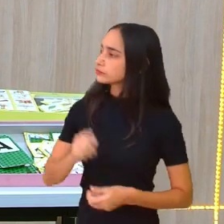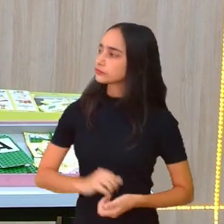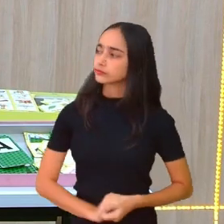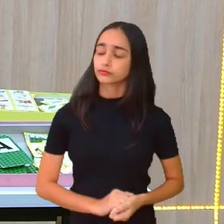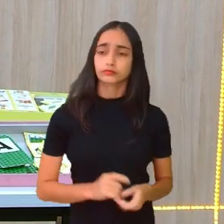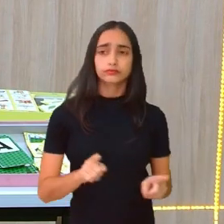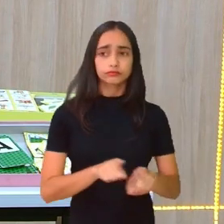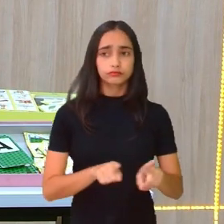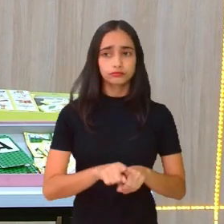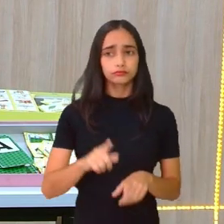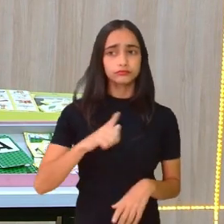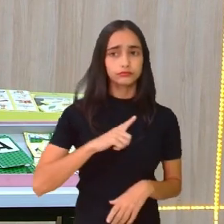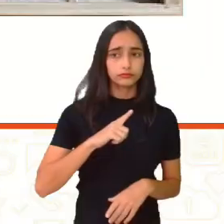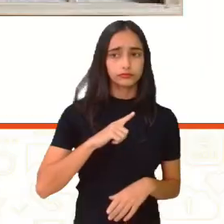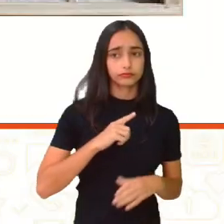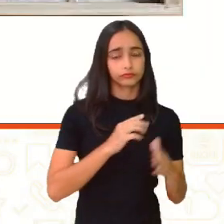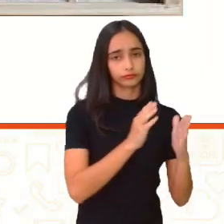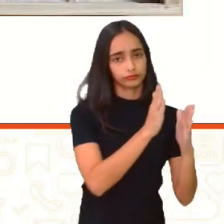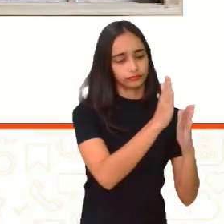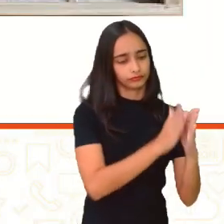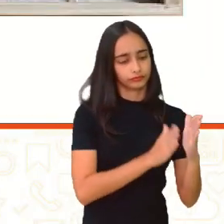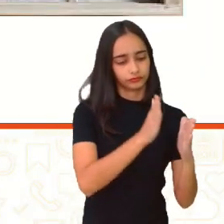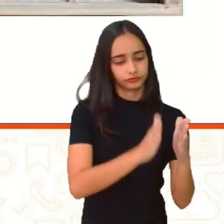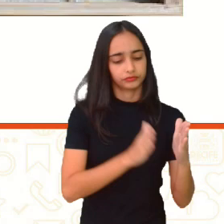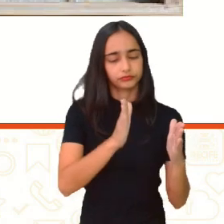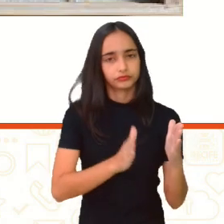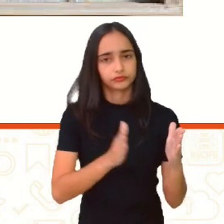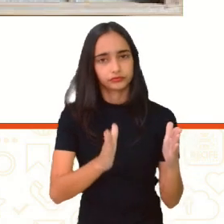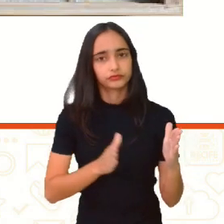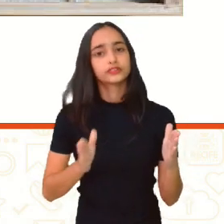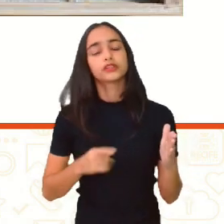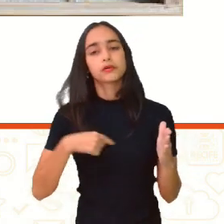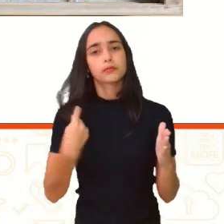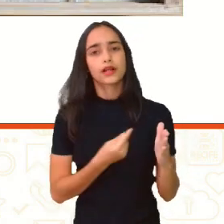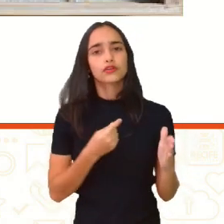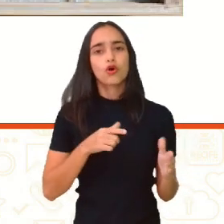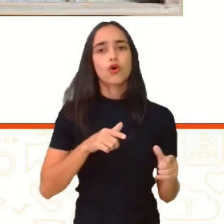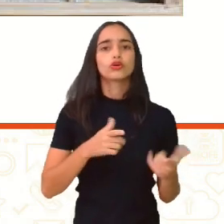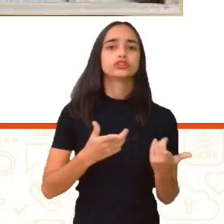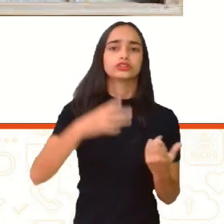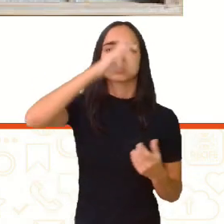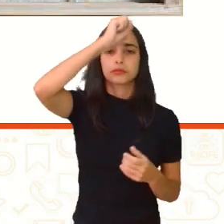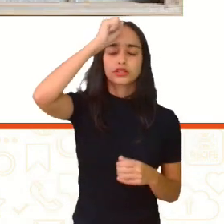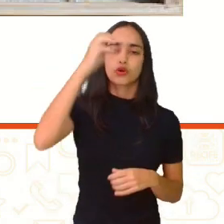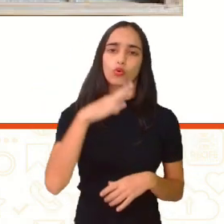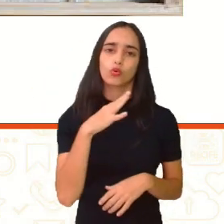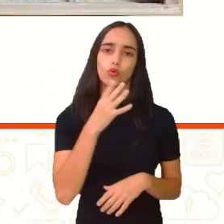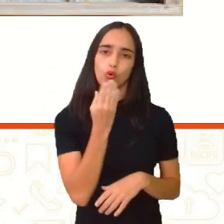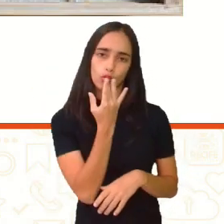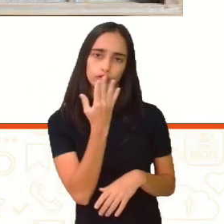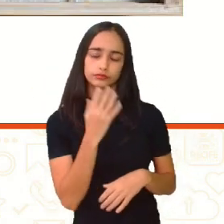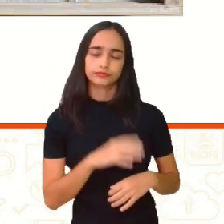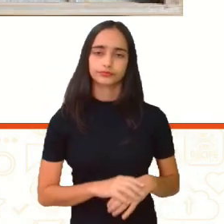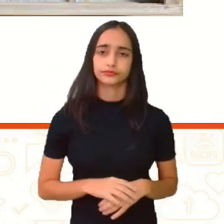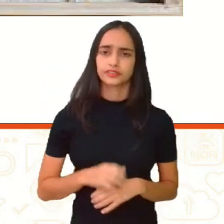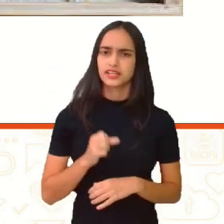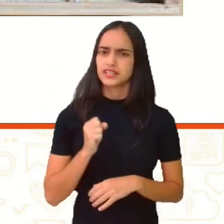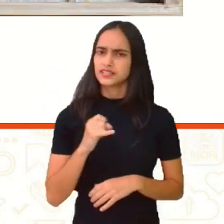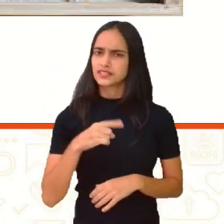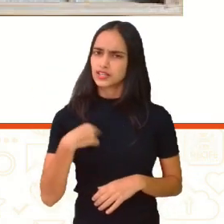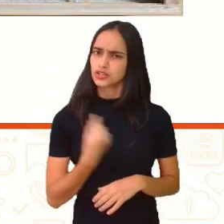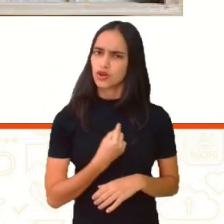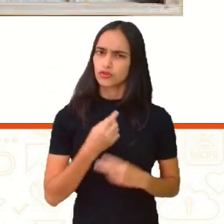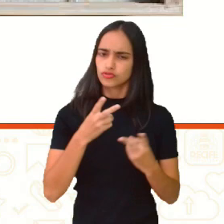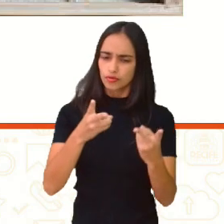gente trabalhar cores. Então, se a gente percebe nesses 2 materiais uma intenção pedagógica, né, que está clara